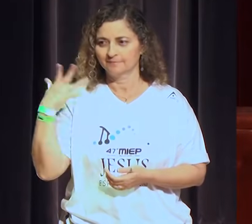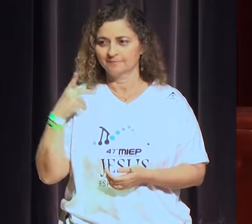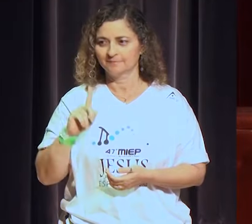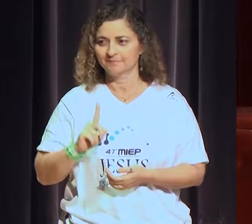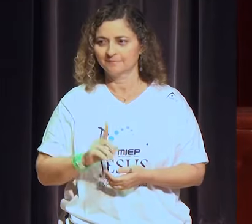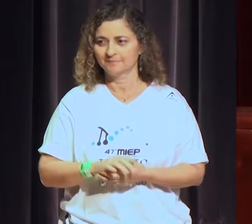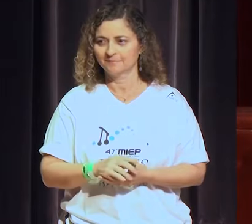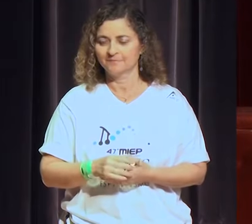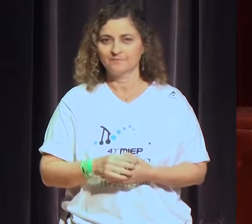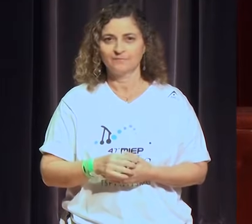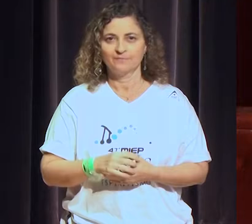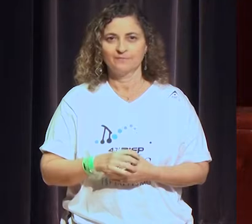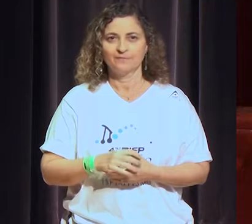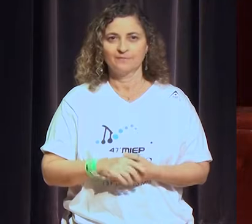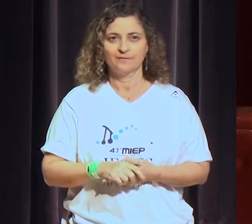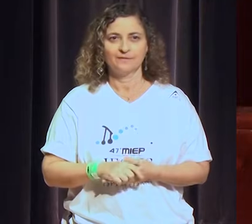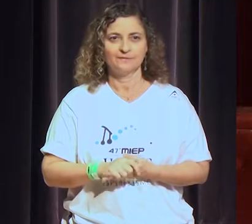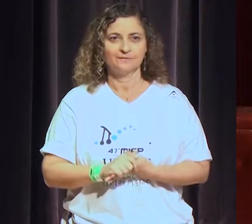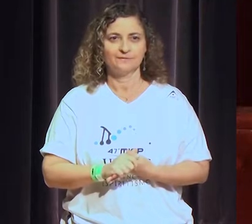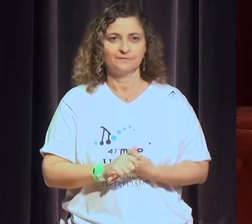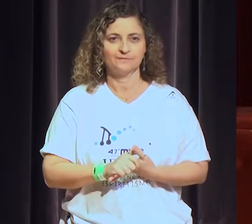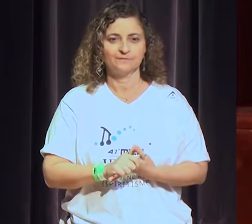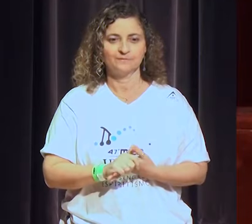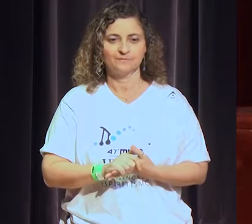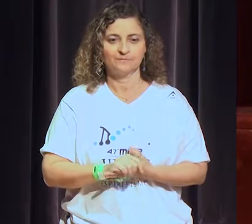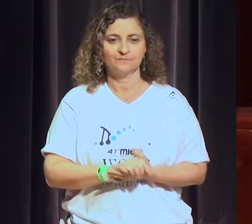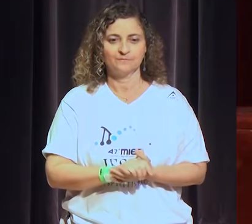estudando harmonia e ritmo,